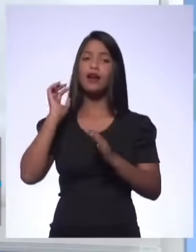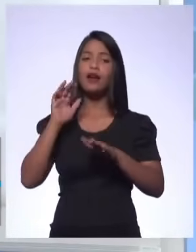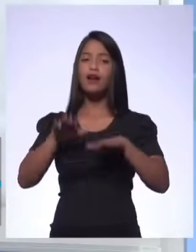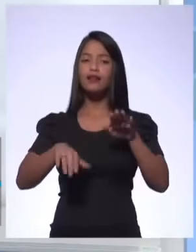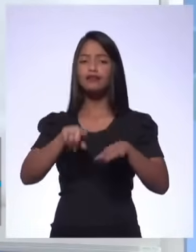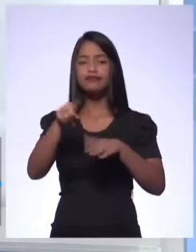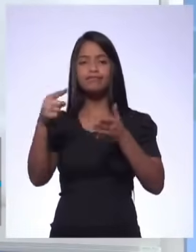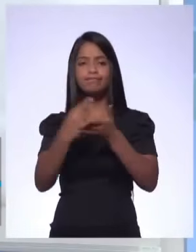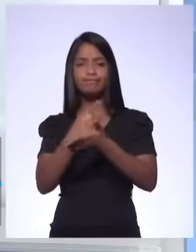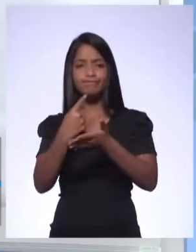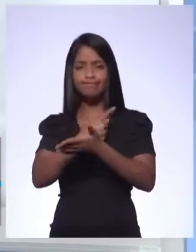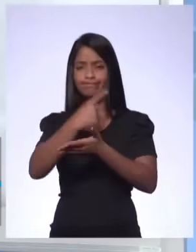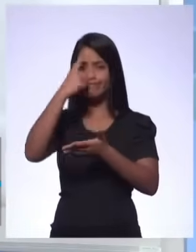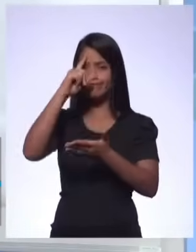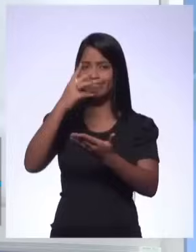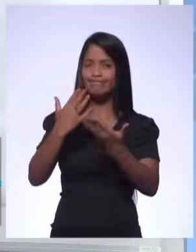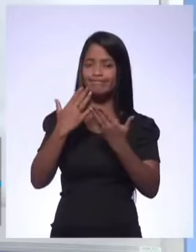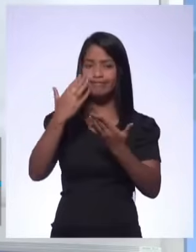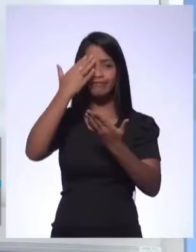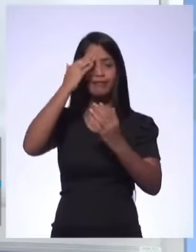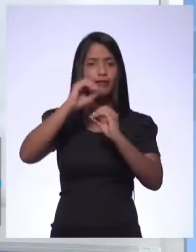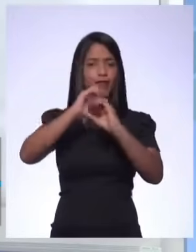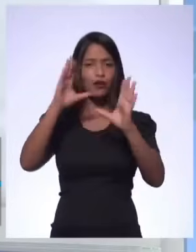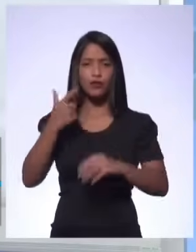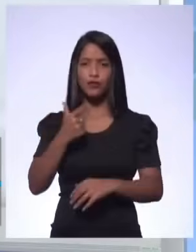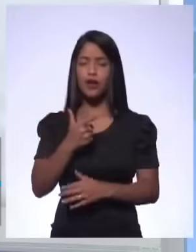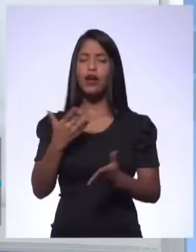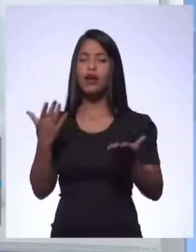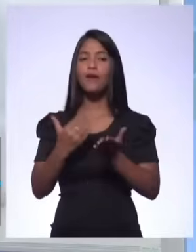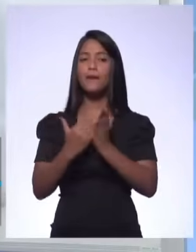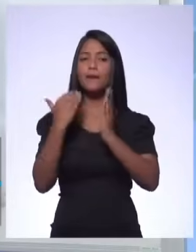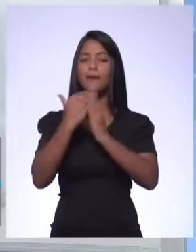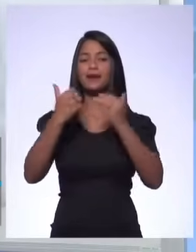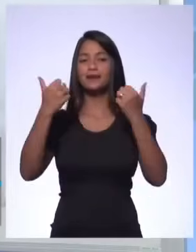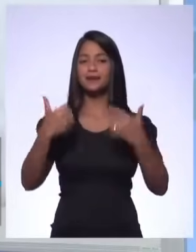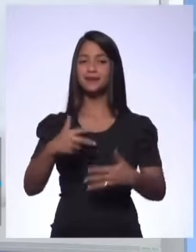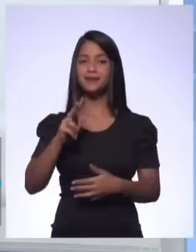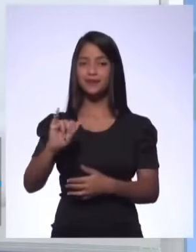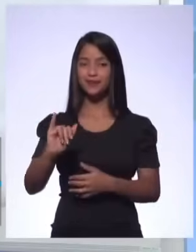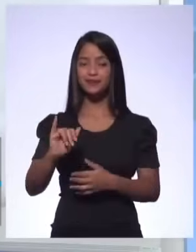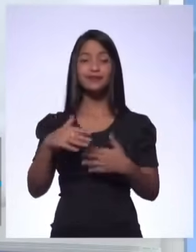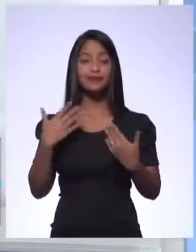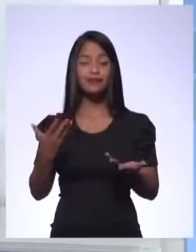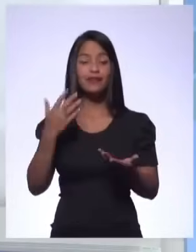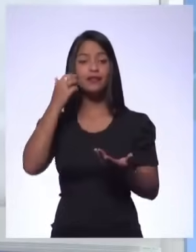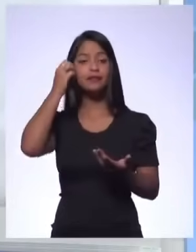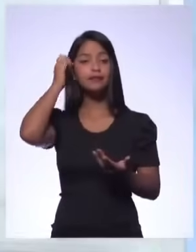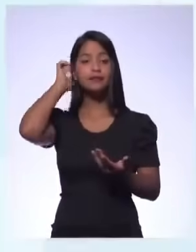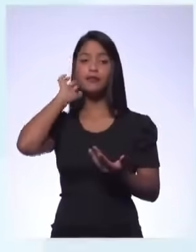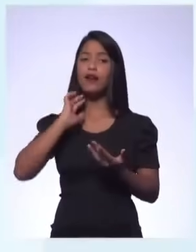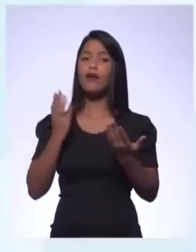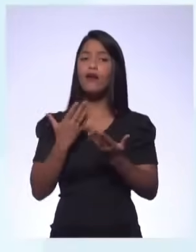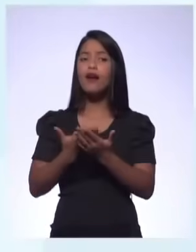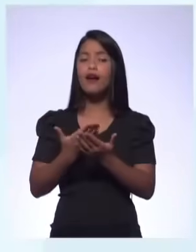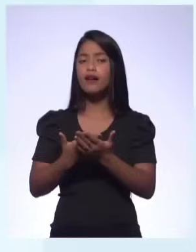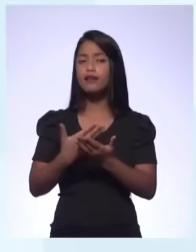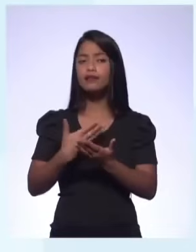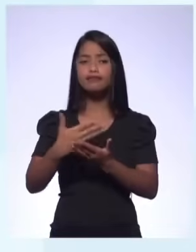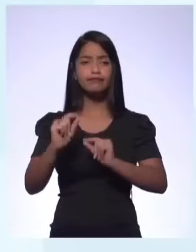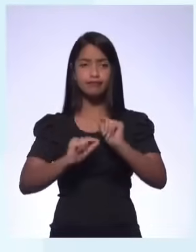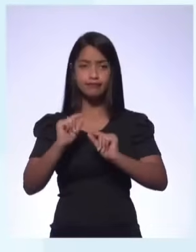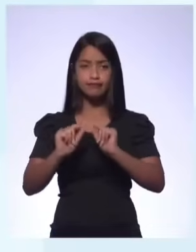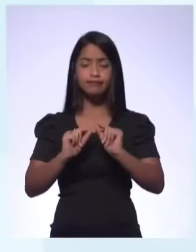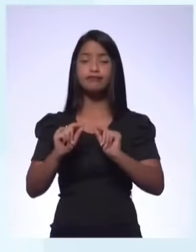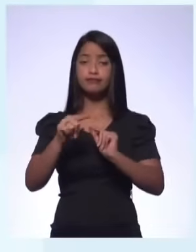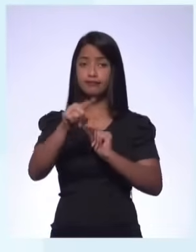e a gente achou que talvez não tenha ficado muito claro. Então, o que nós vamos fazer nessa aula aqui? Conforme eu já falei, nós vamos